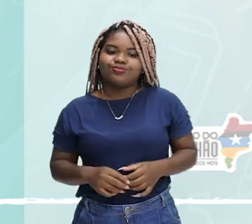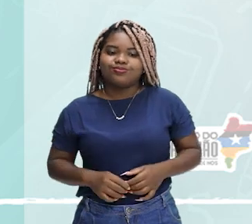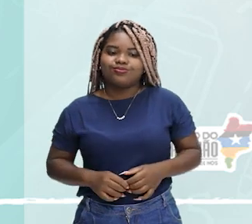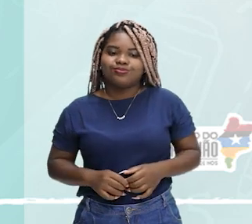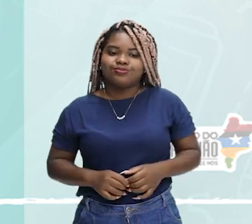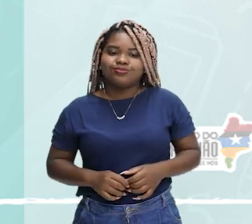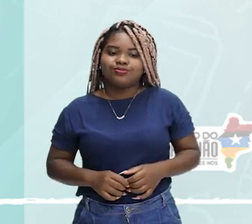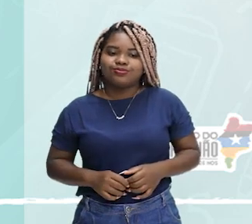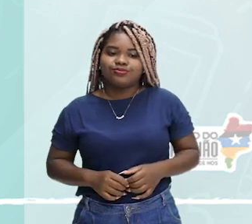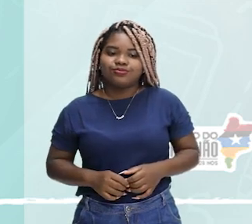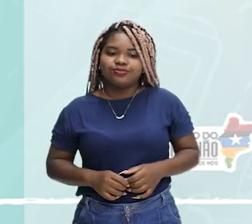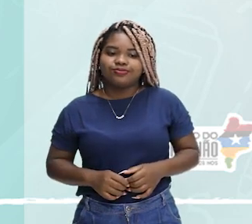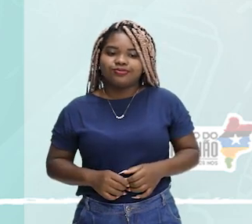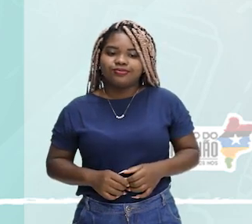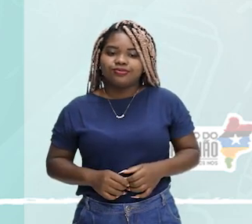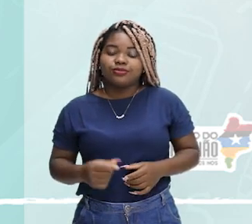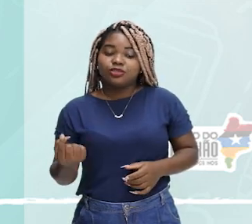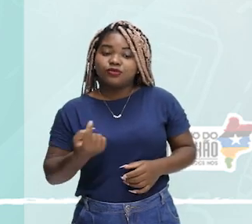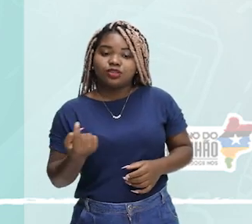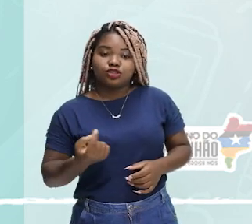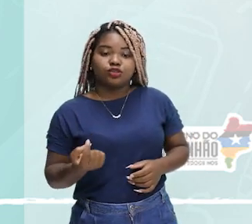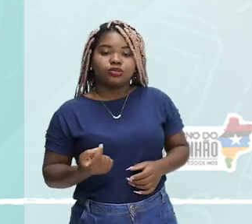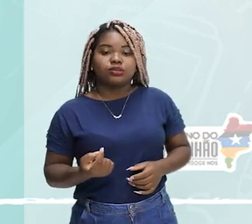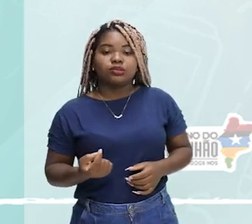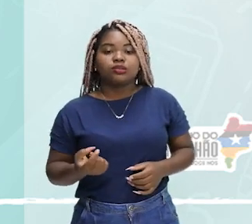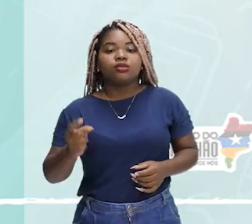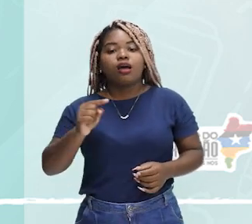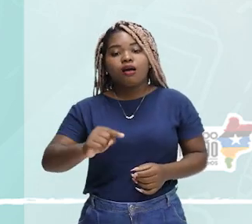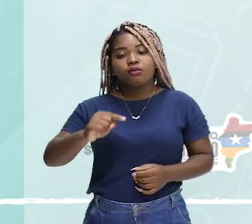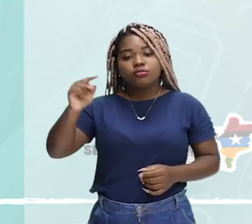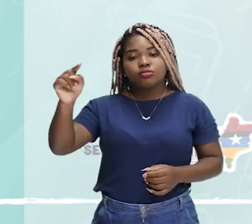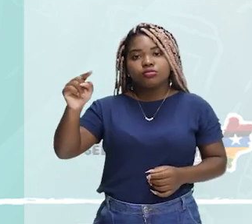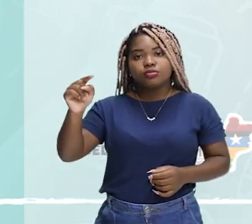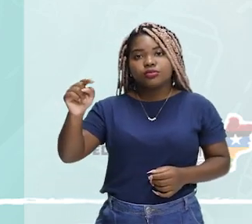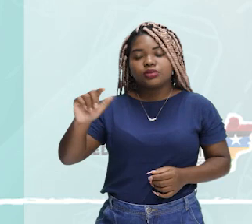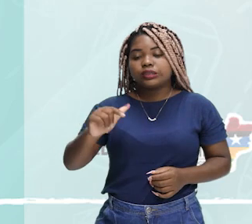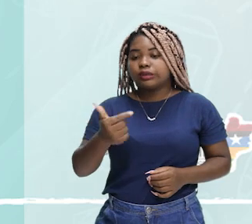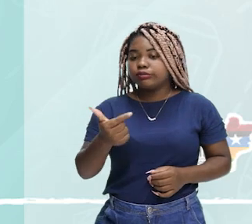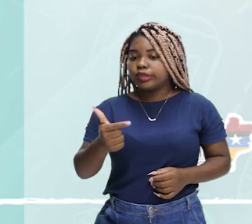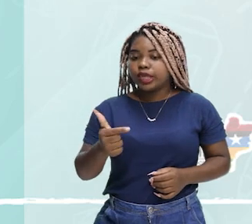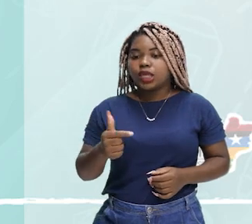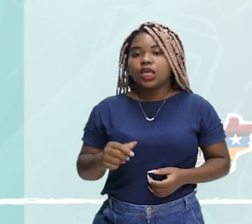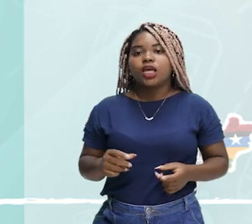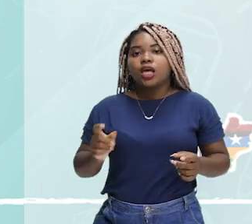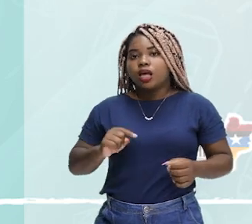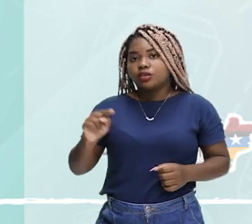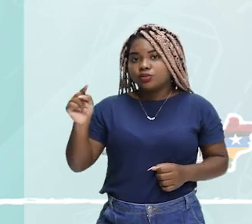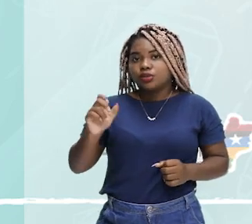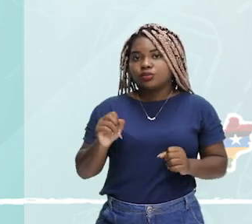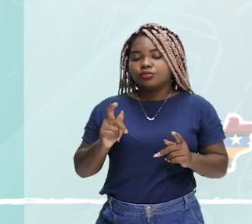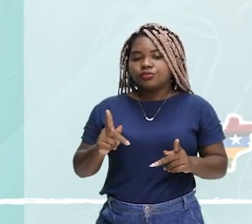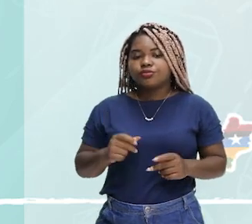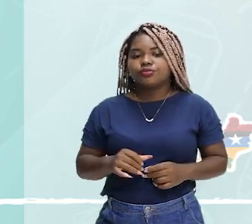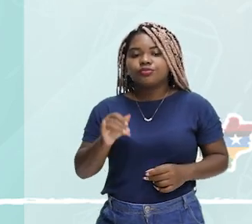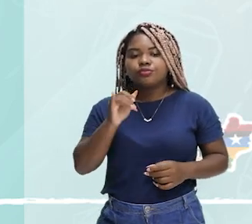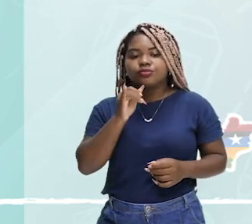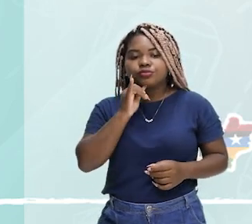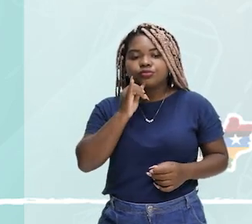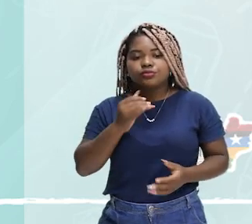o hiato, né? Se estiver na sílaba ou se for em ato. Do contrário, não há acentuação. Então, alguns